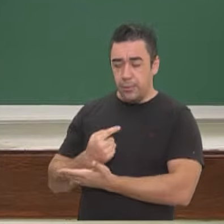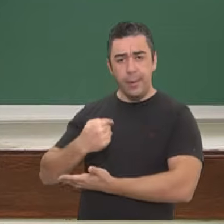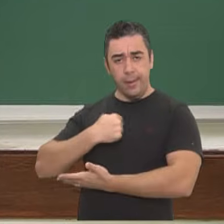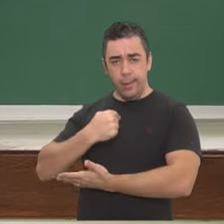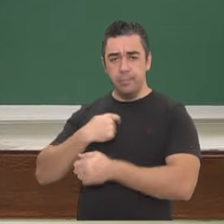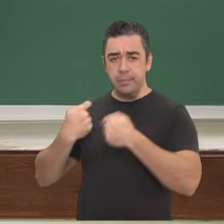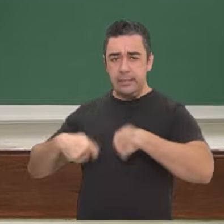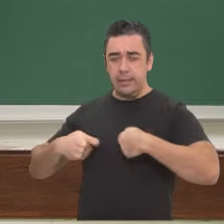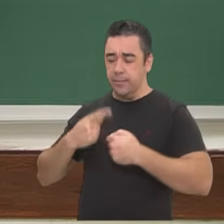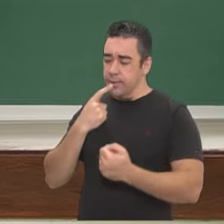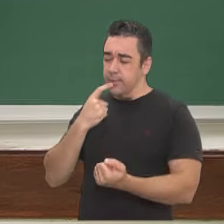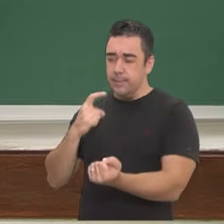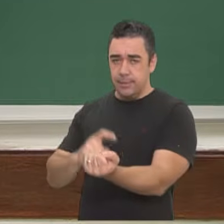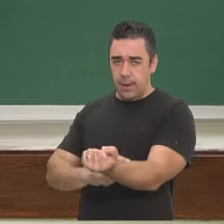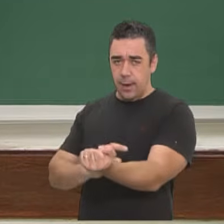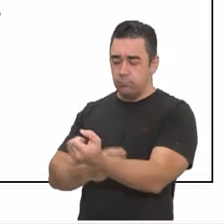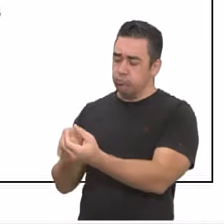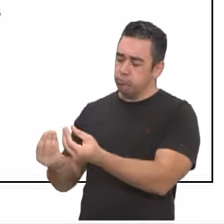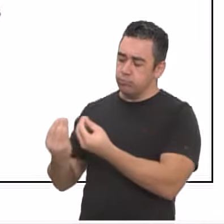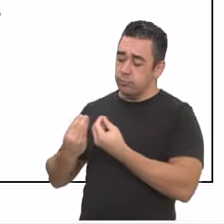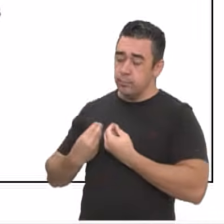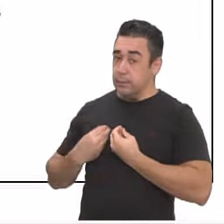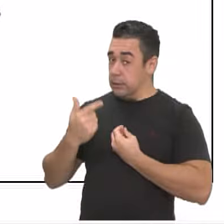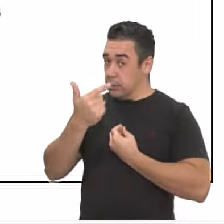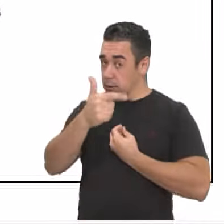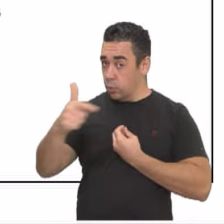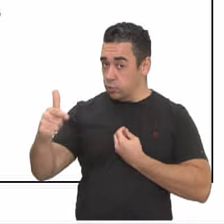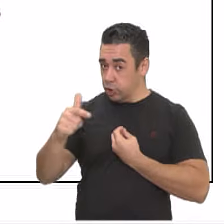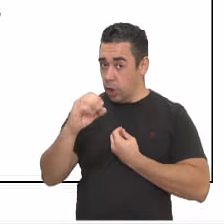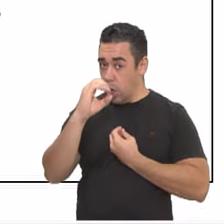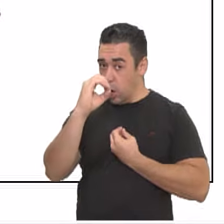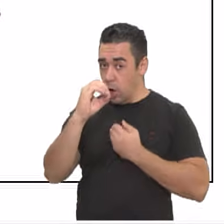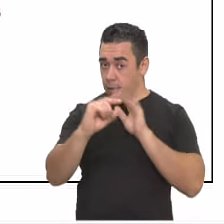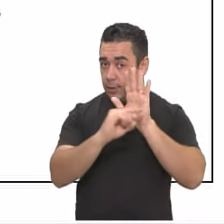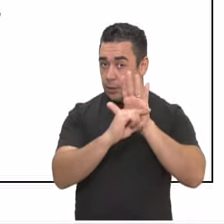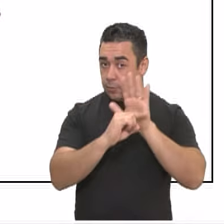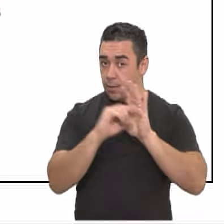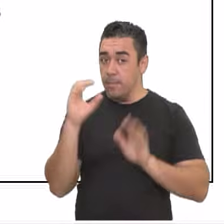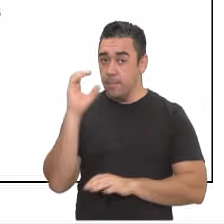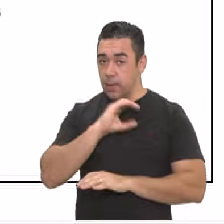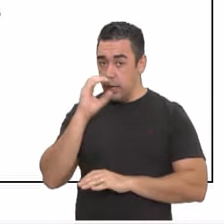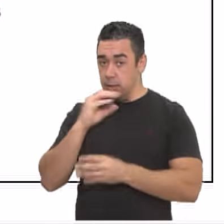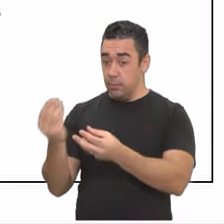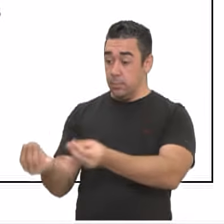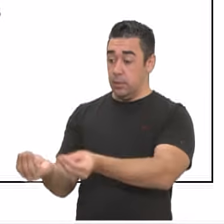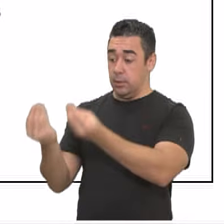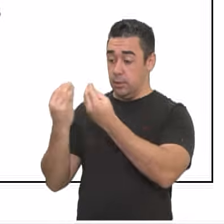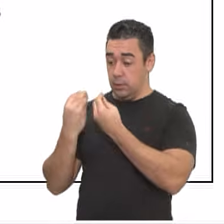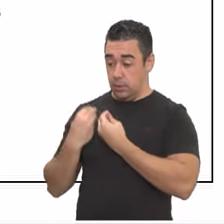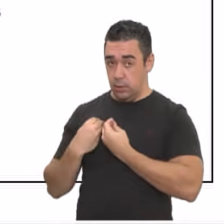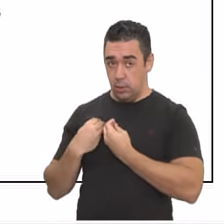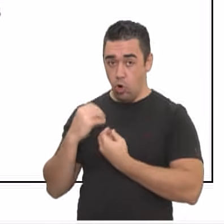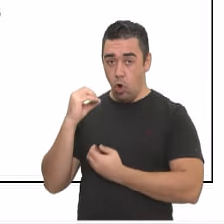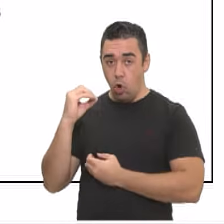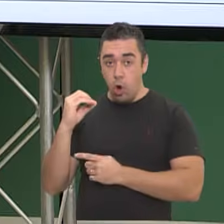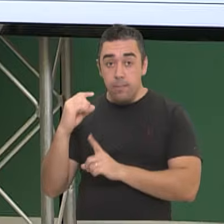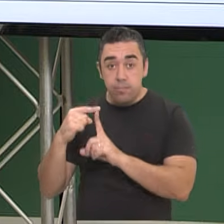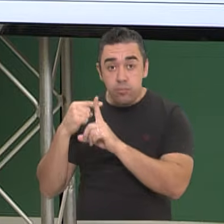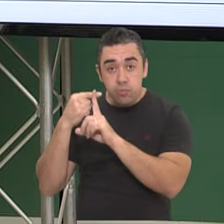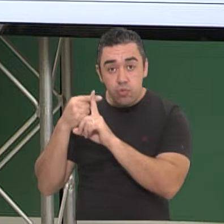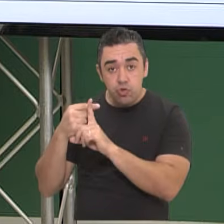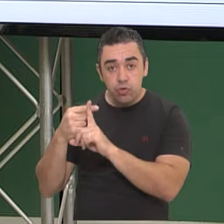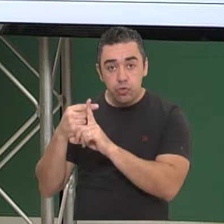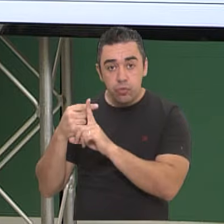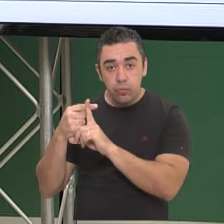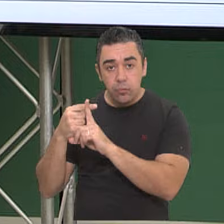sanguínea e não tinha O negativo. E no momento ali na pressa, eles acabaram me dando sangue O positivo. Então